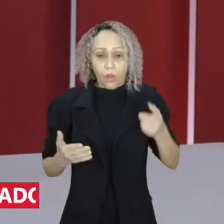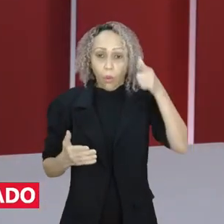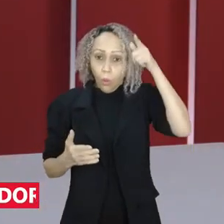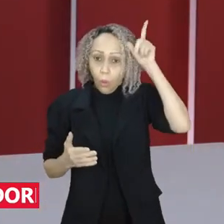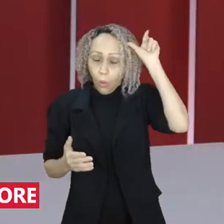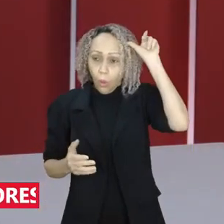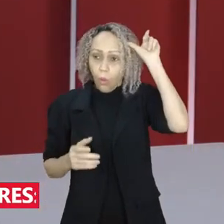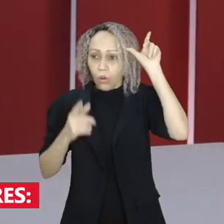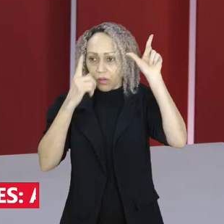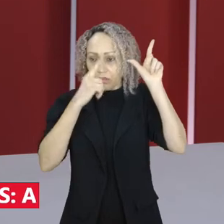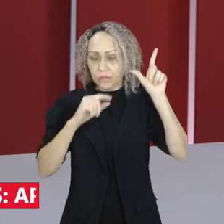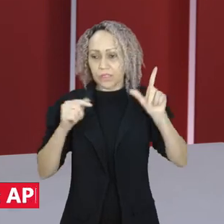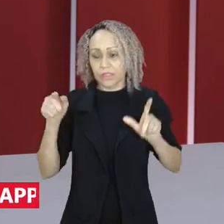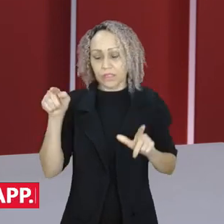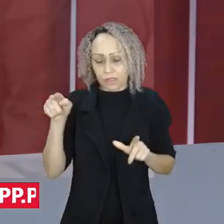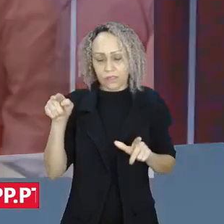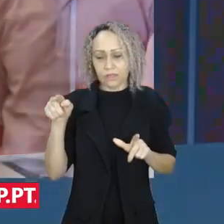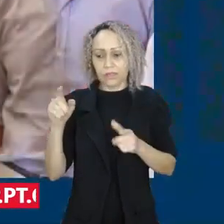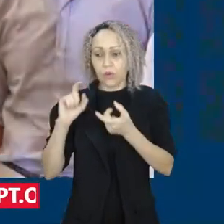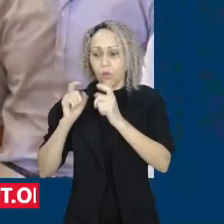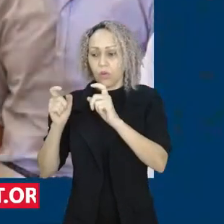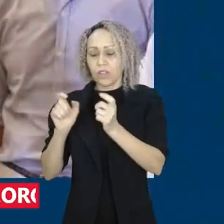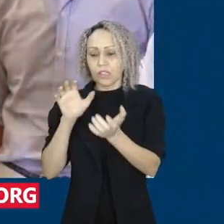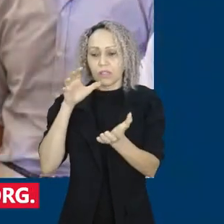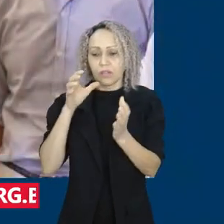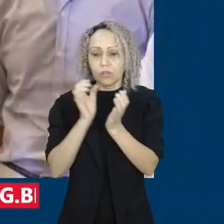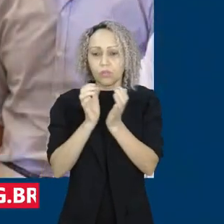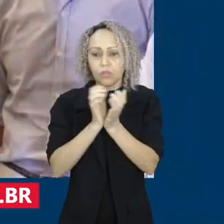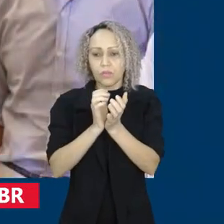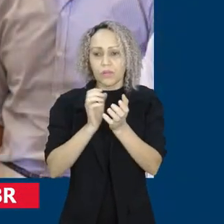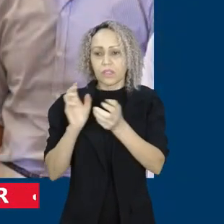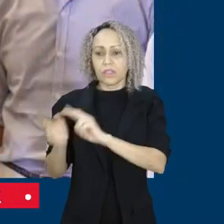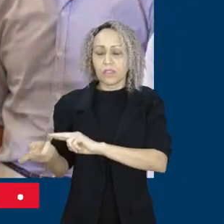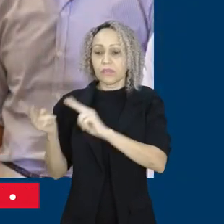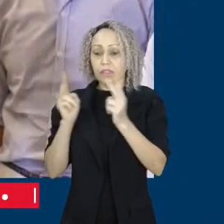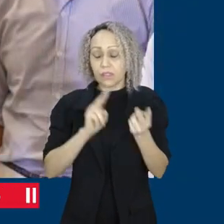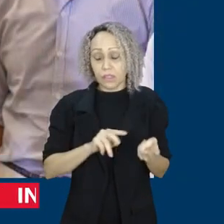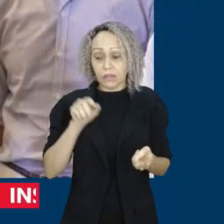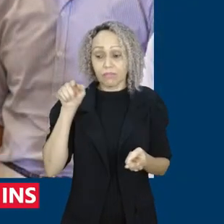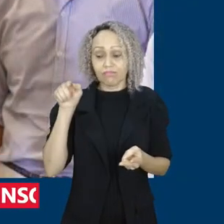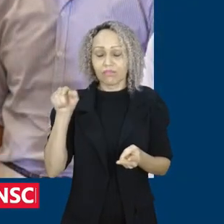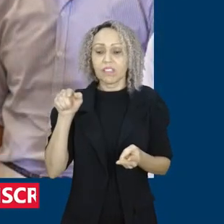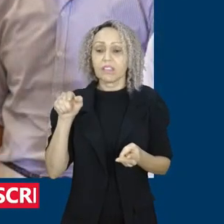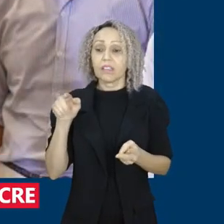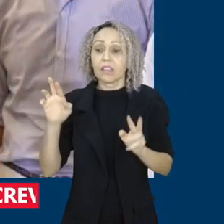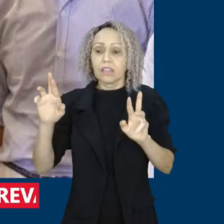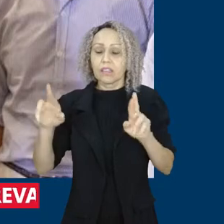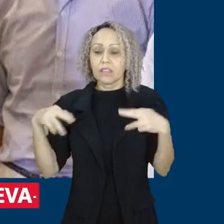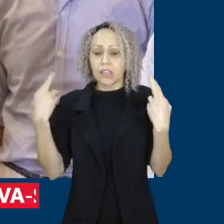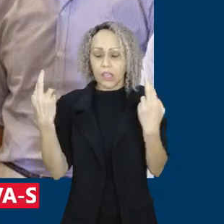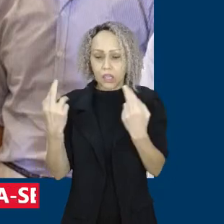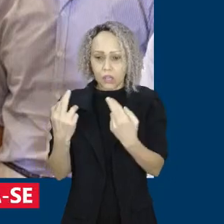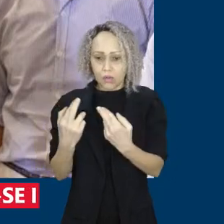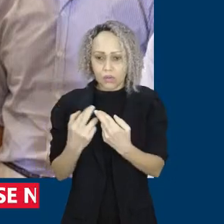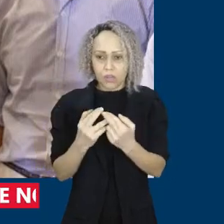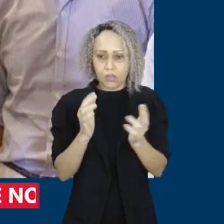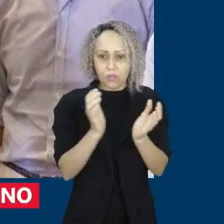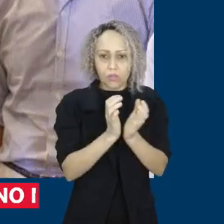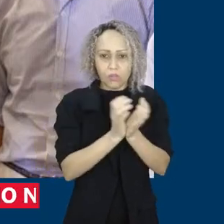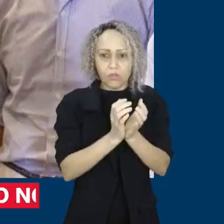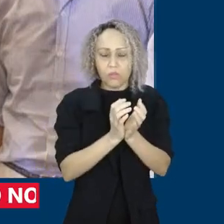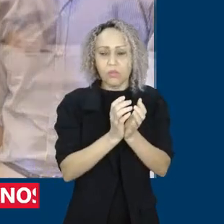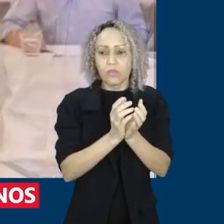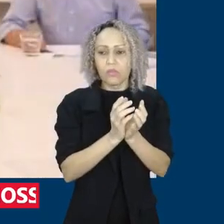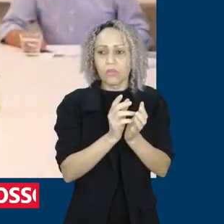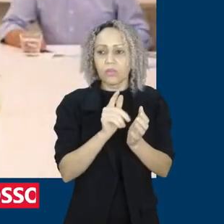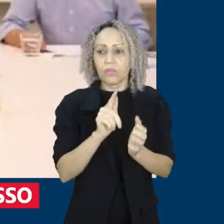o vice-presidente eleito e coordenador do gabinete de transição Geral do Alckmin se reuniu com a integrantes do GT da saúde no